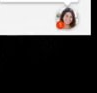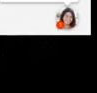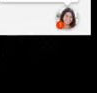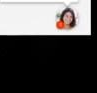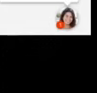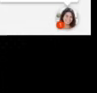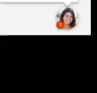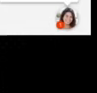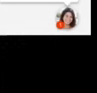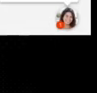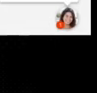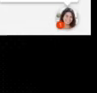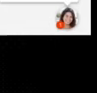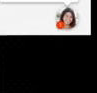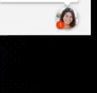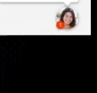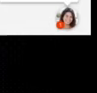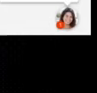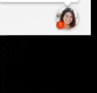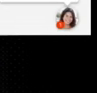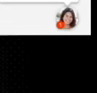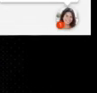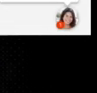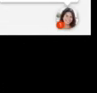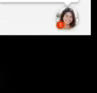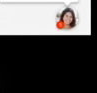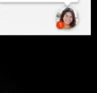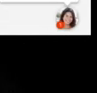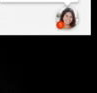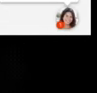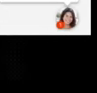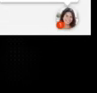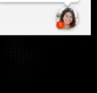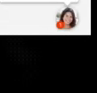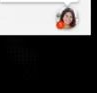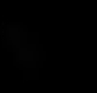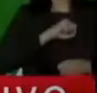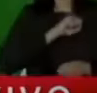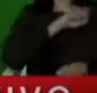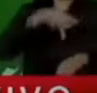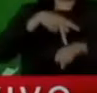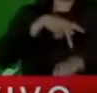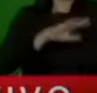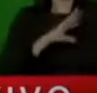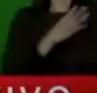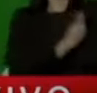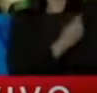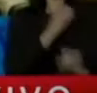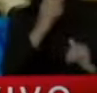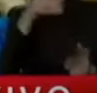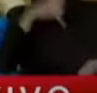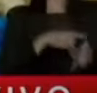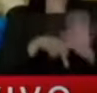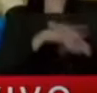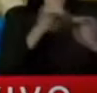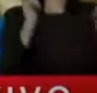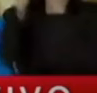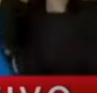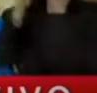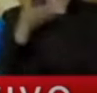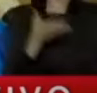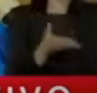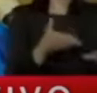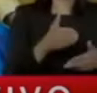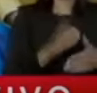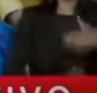uma uma baixada a poeira dar uma baixada para ver qual será o próximo passo o que há de entendimento ali com quem eu conversei pessoas próximas